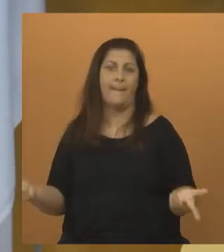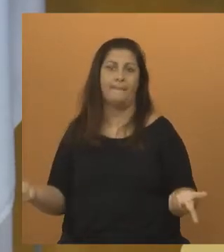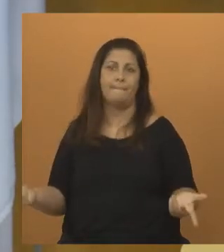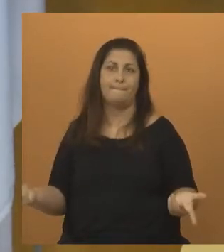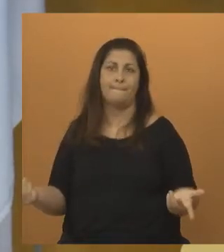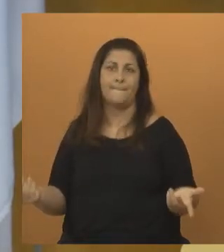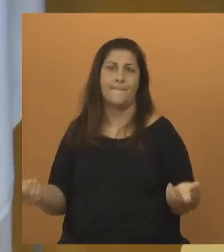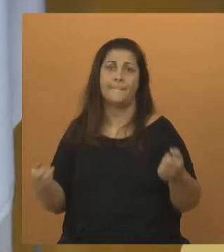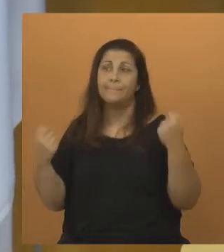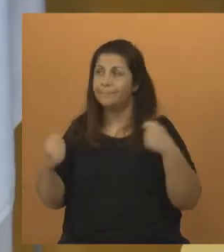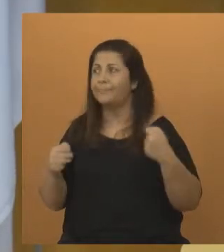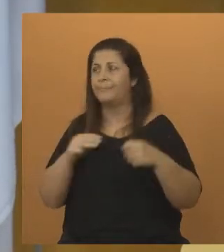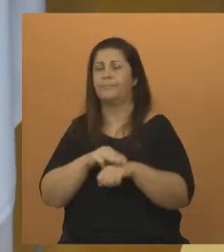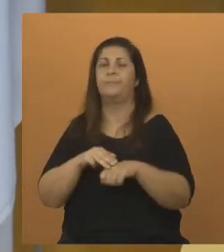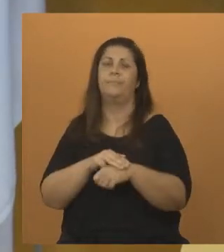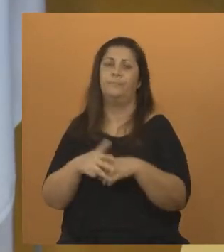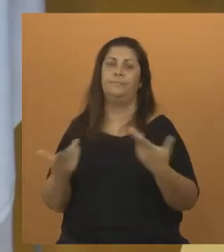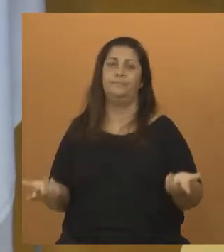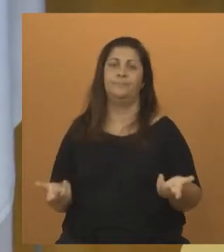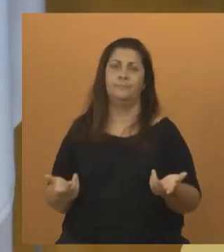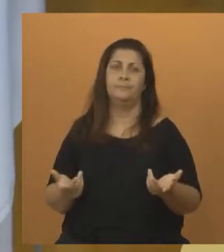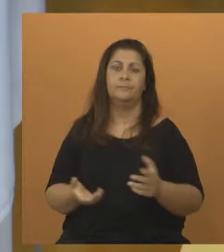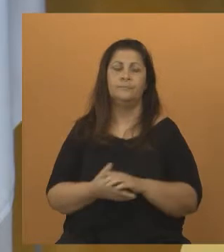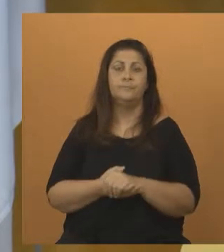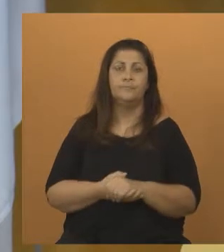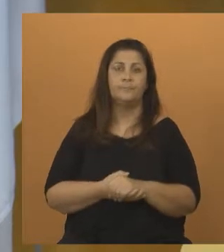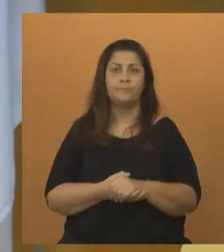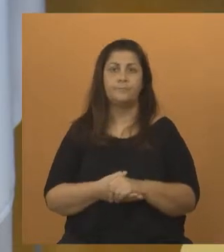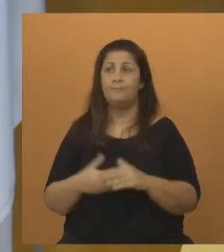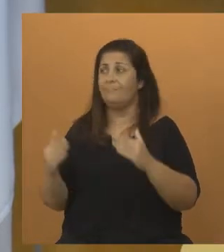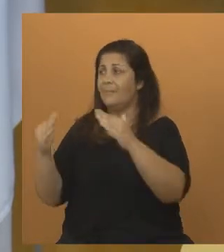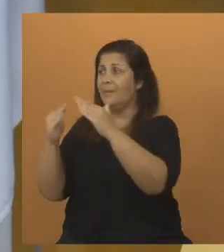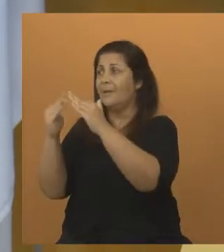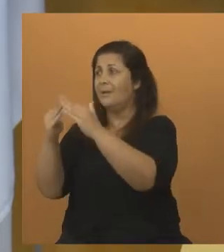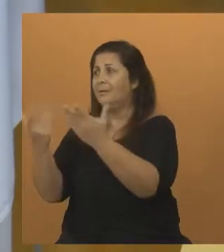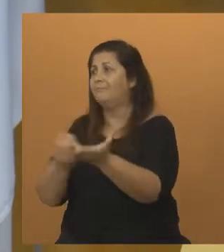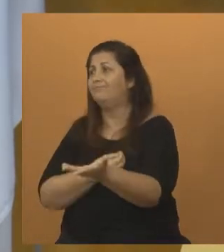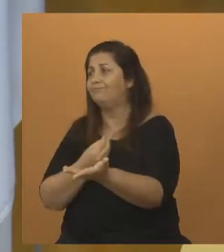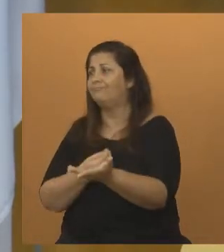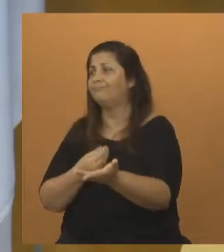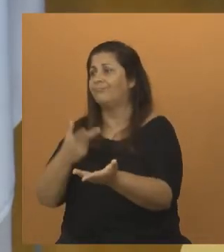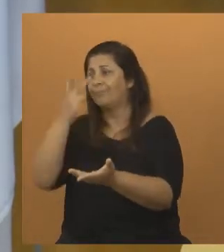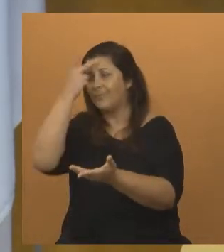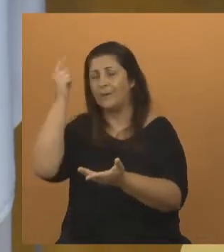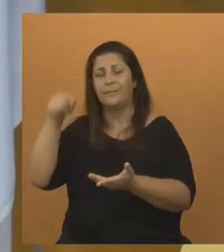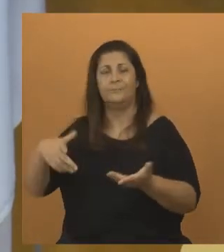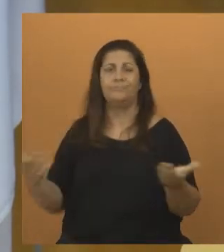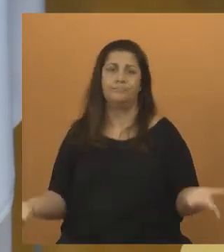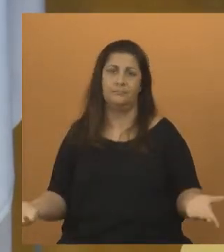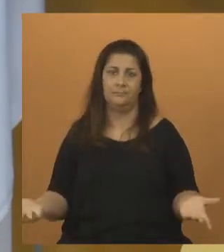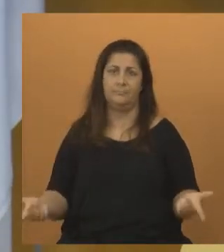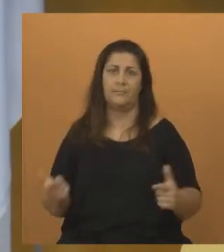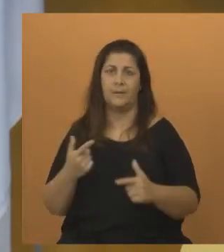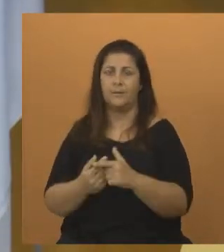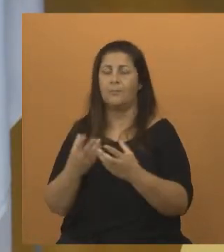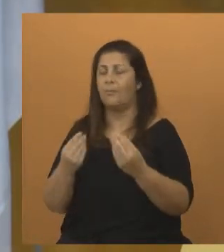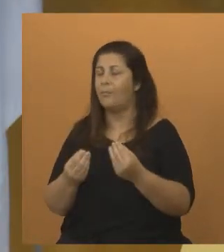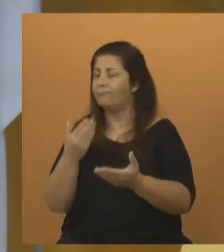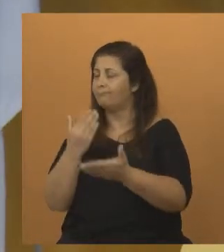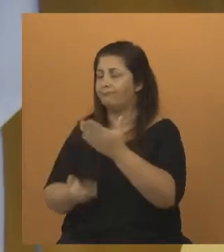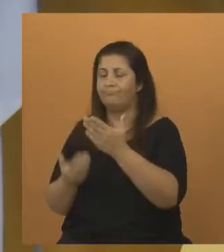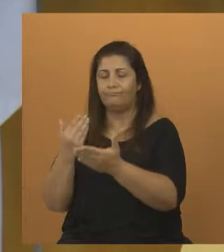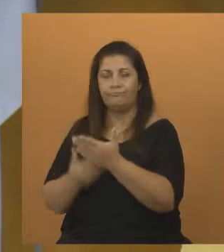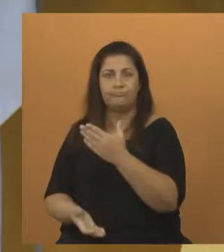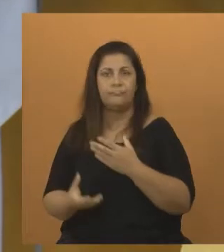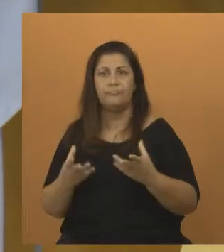tem que discutir nessa cidade e discutir aqui a moradia da população de Jacareí, que tem um déficit muito grande, que desde 2009